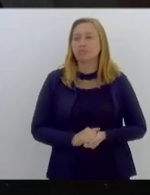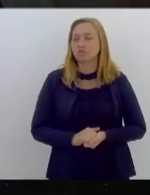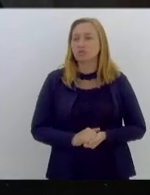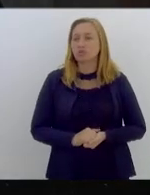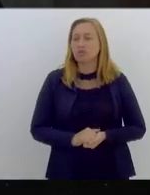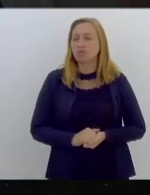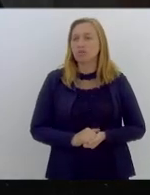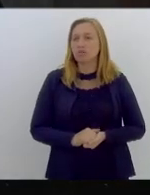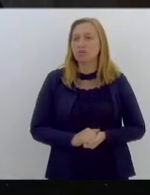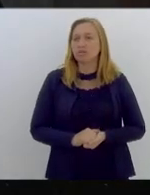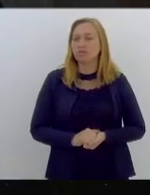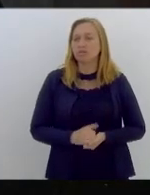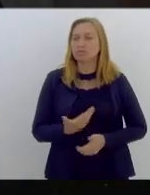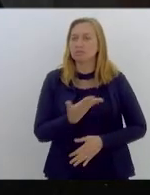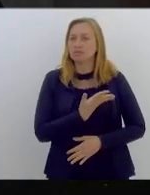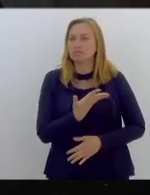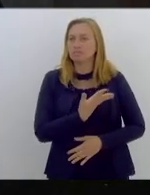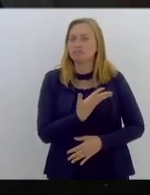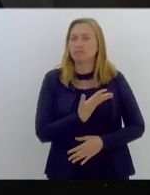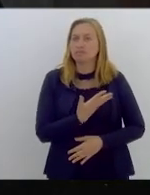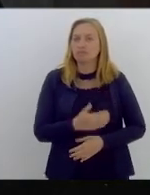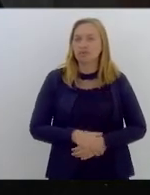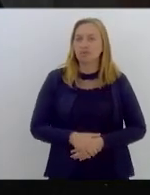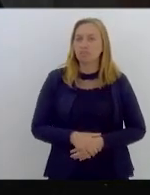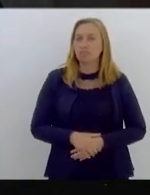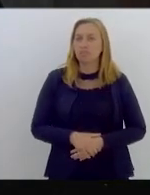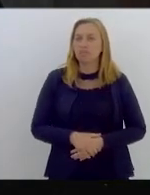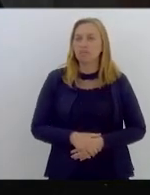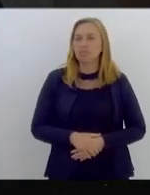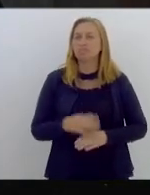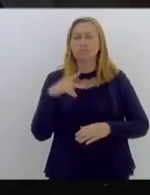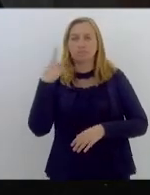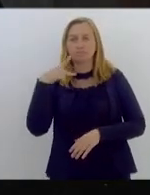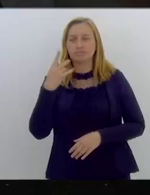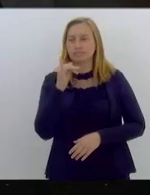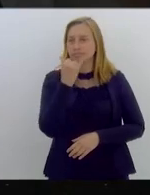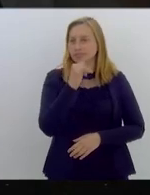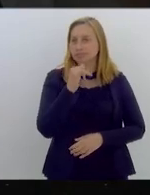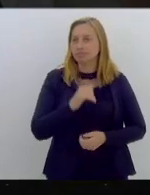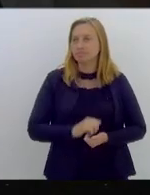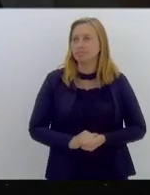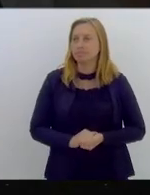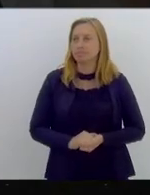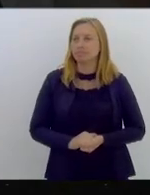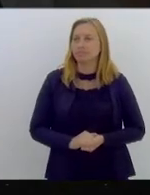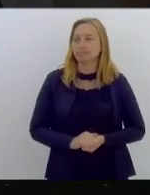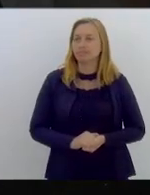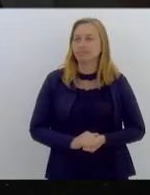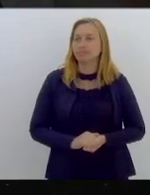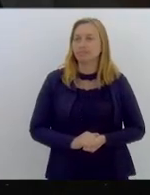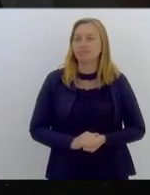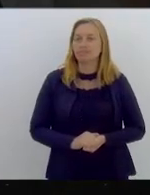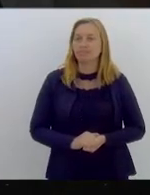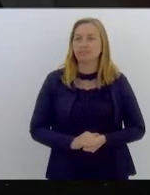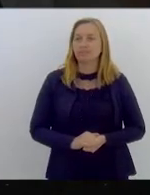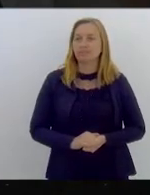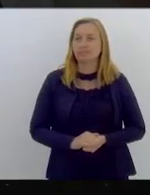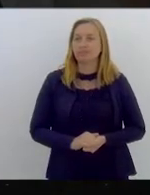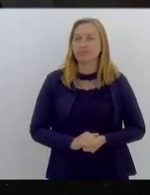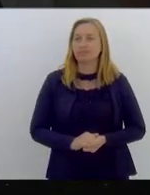vários colegas assinaram também, enfim, uma resolução do Parlamento Fluminense. Então, eu fiquei dividido, presidia a